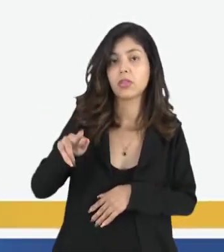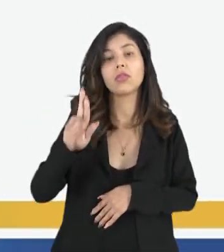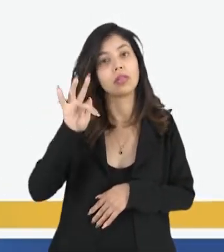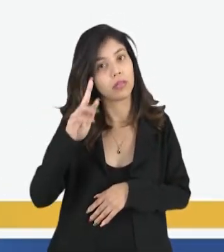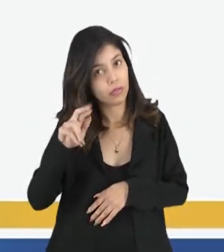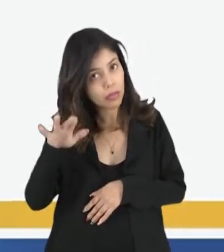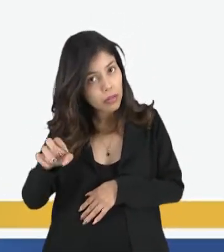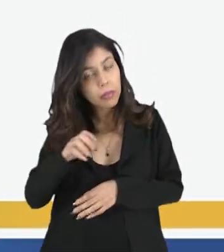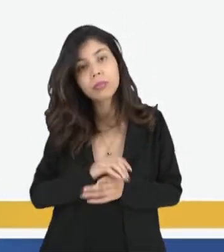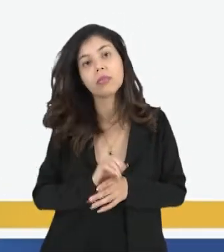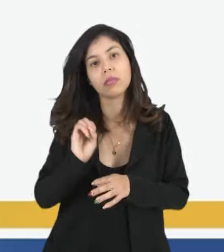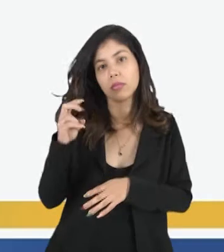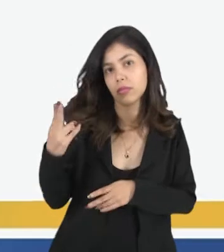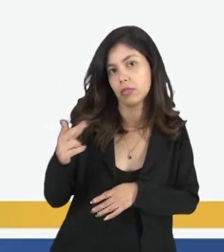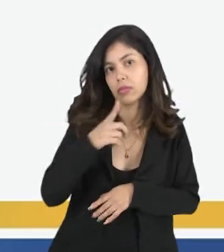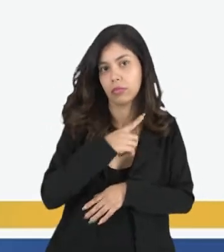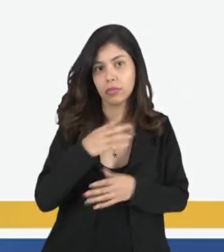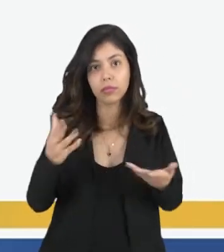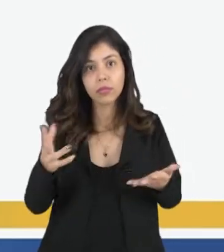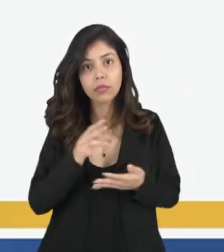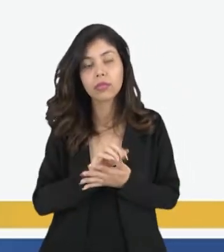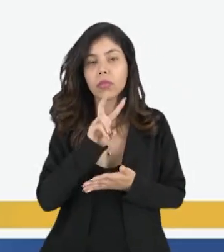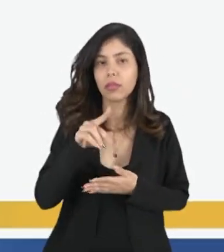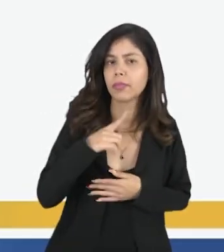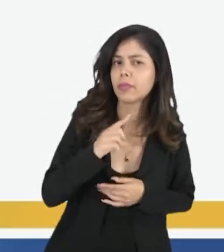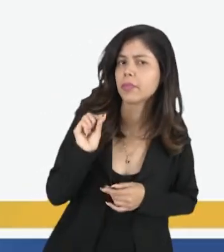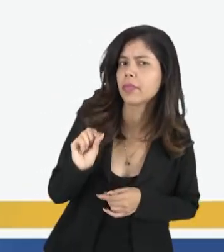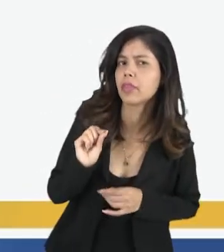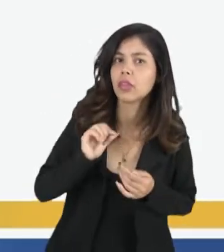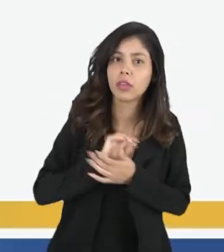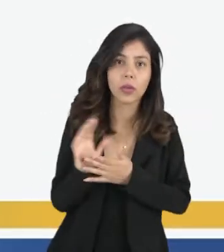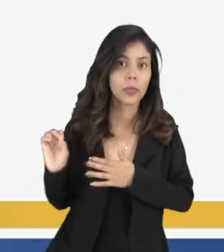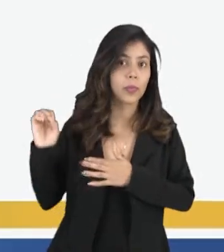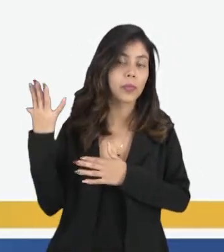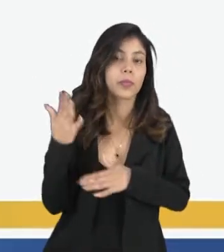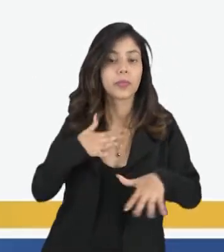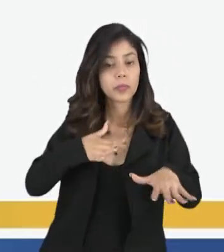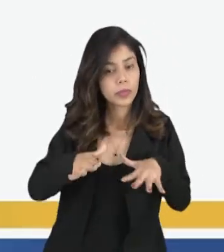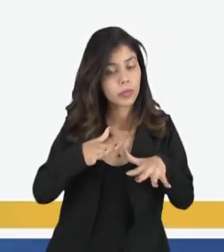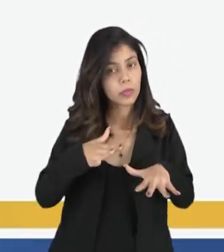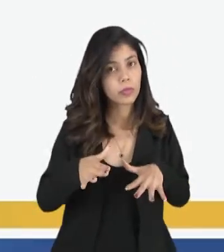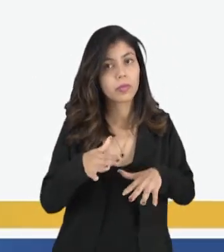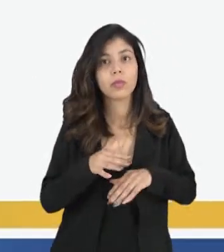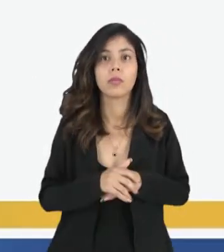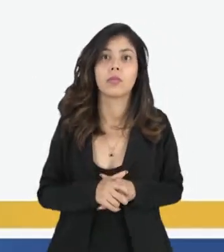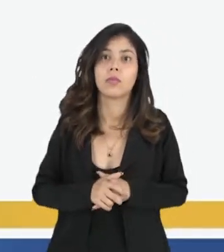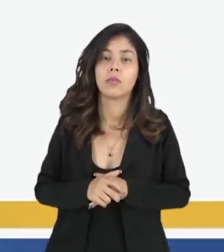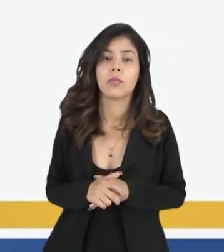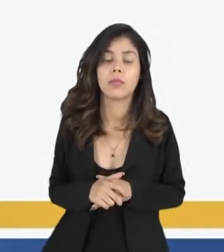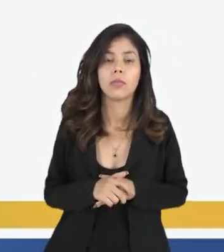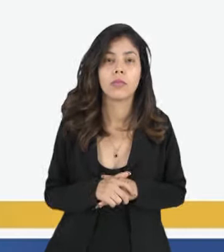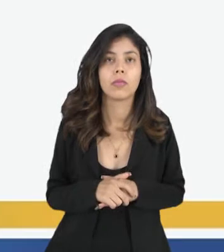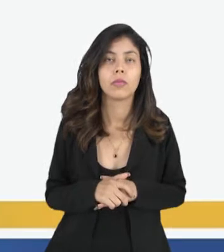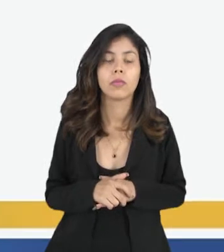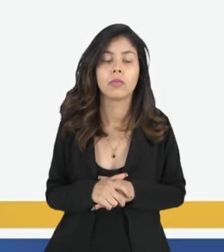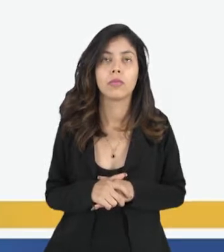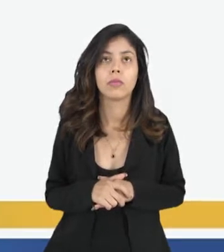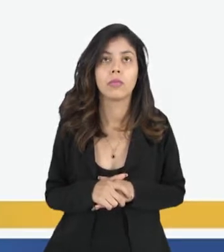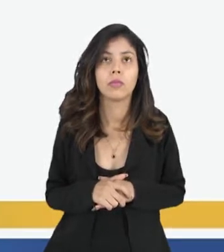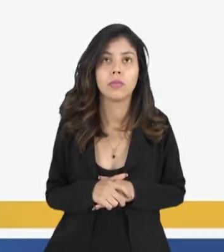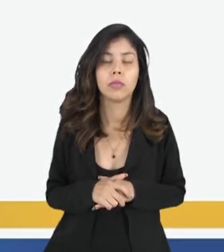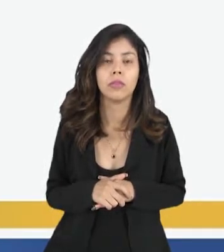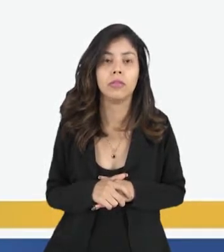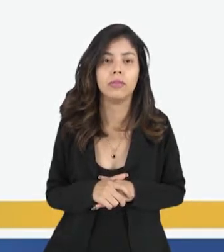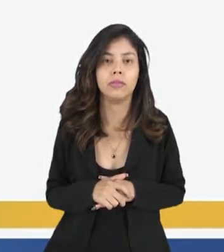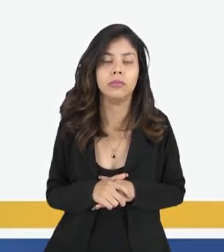uniforme, ou seja, nessa situação vai acontecer o movimento por si